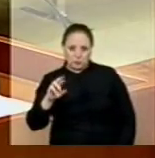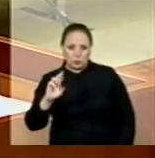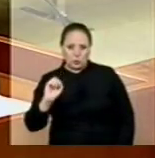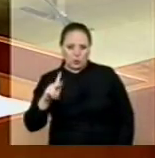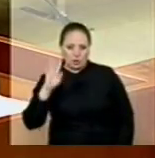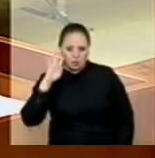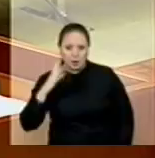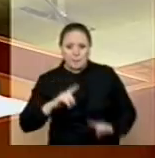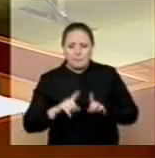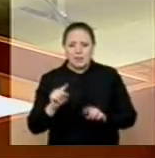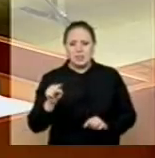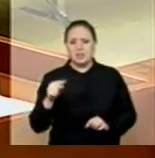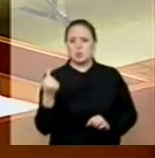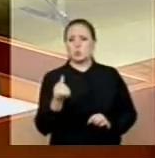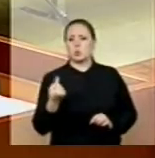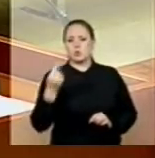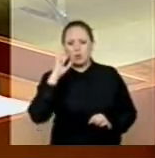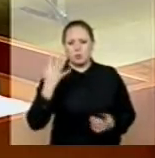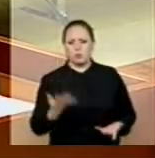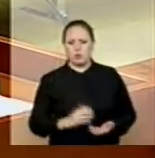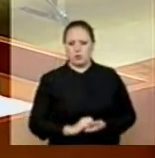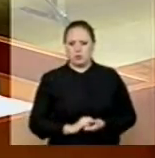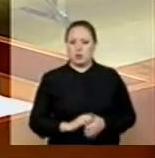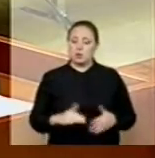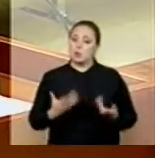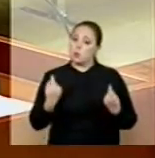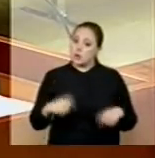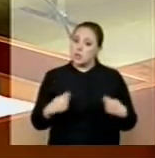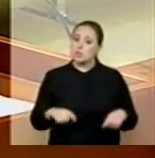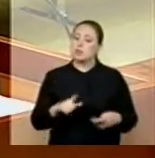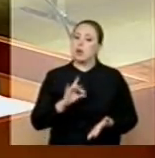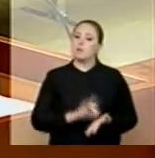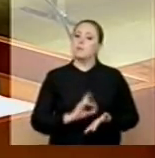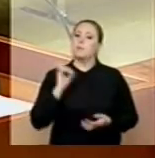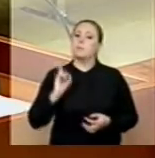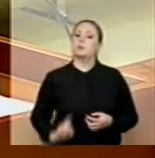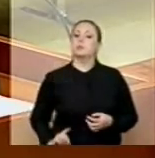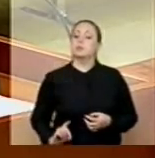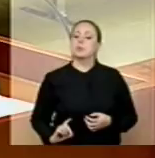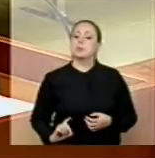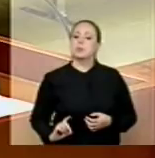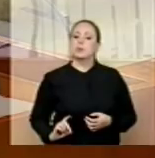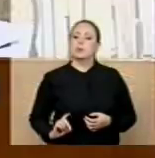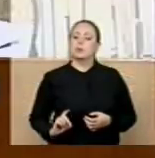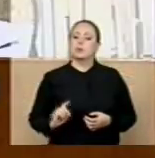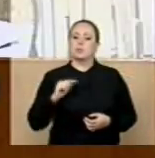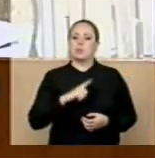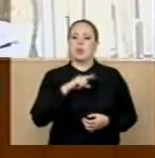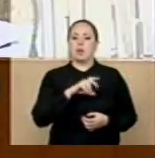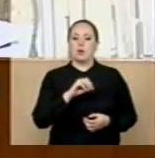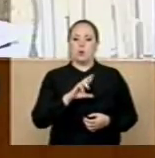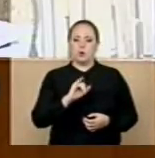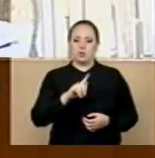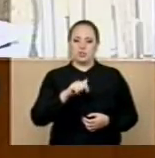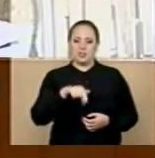é possível, é necessário, é importante reafirmar esse direito dado originariamente a